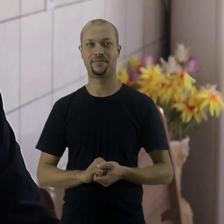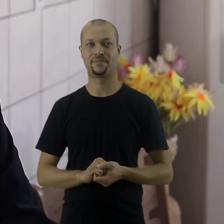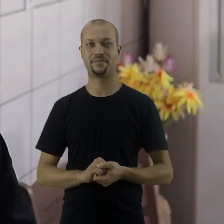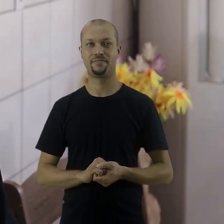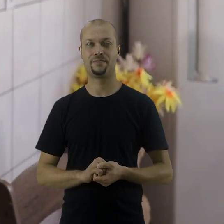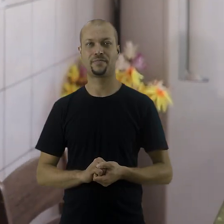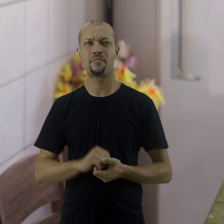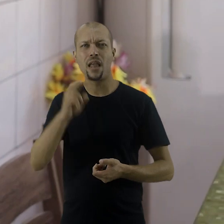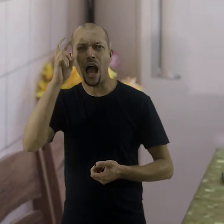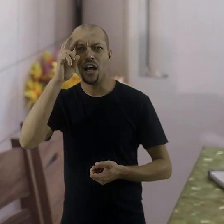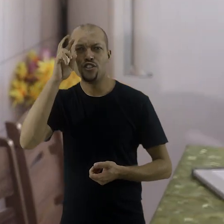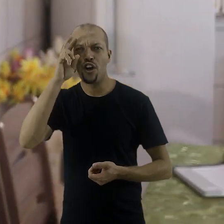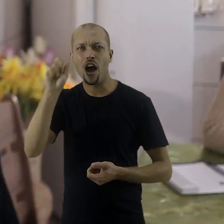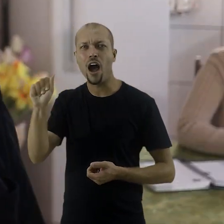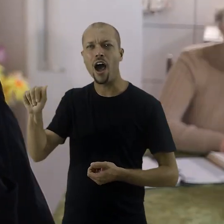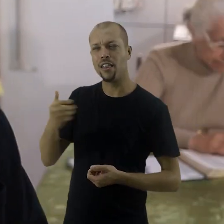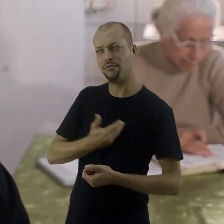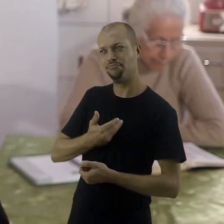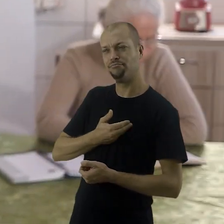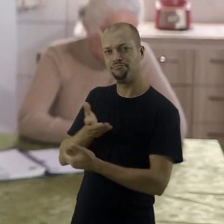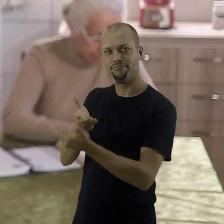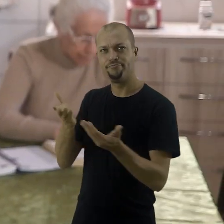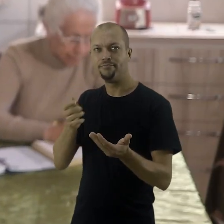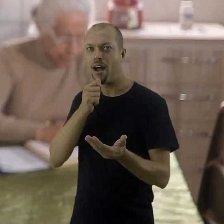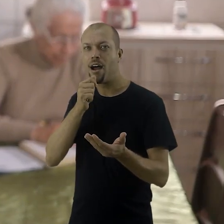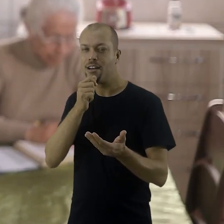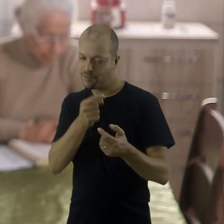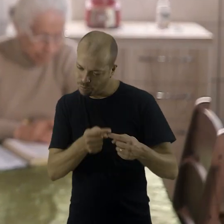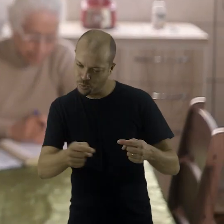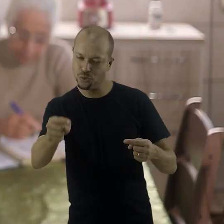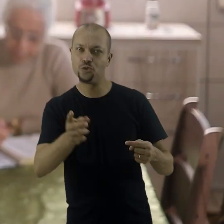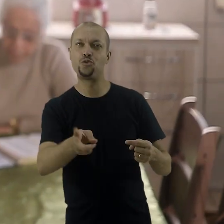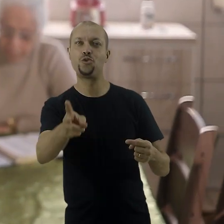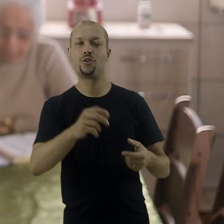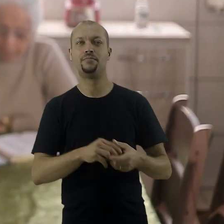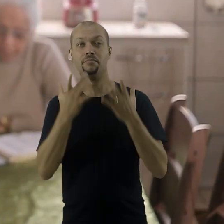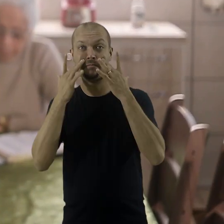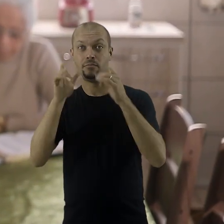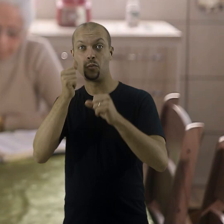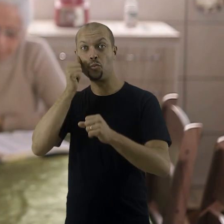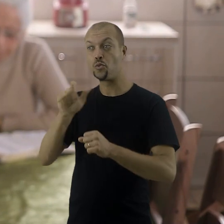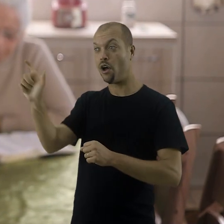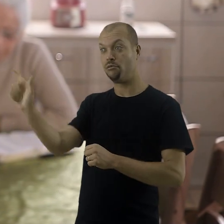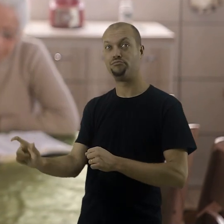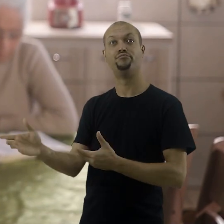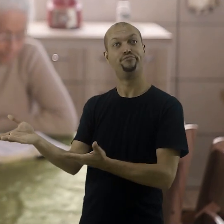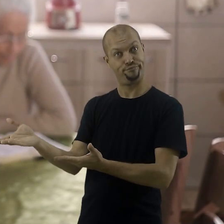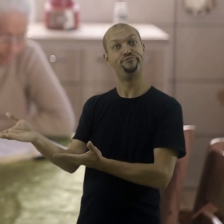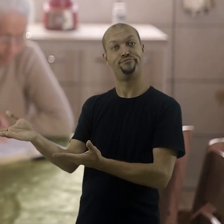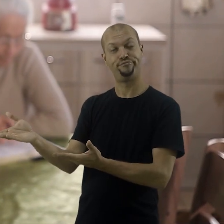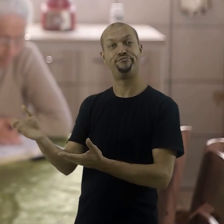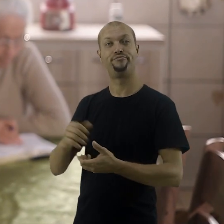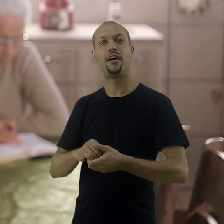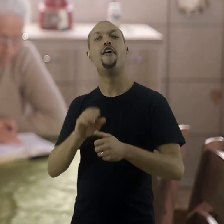A história de Ana e suas três amigas ainda vai continuar por um longo tempo. O testemunho dessa valorosa guerreira do Senhor tem feito a